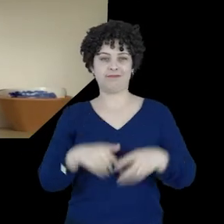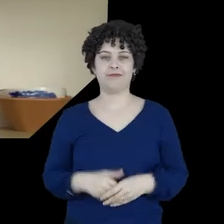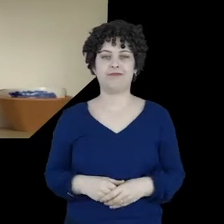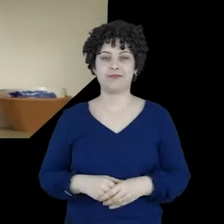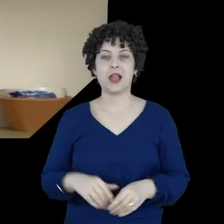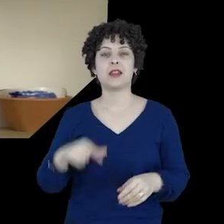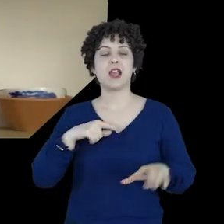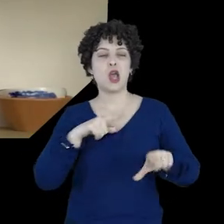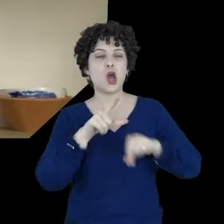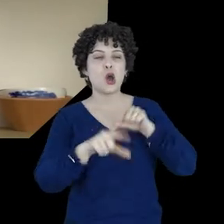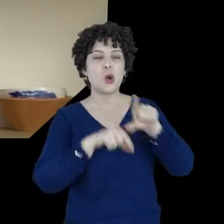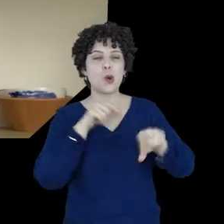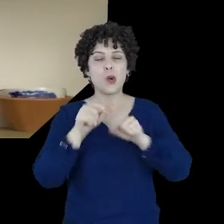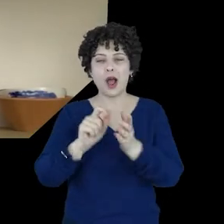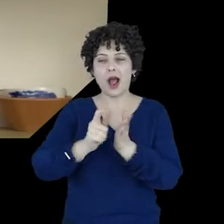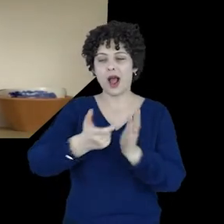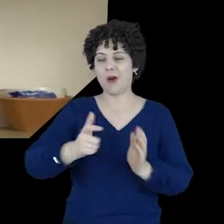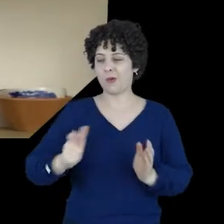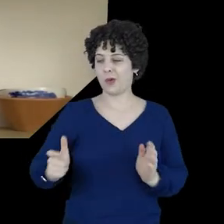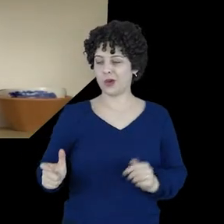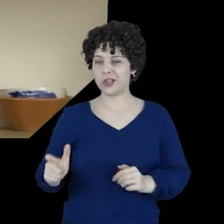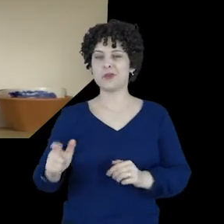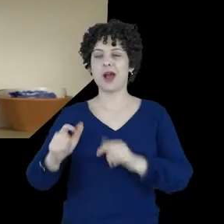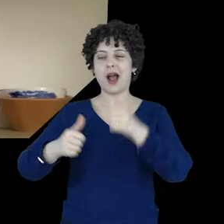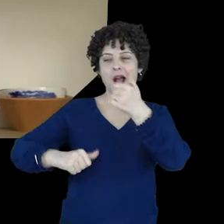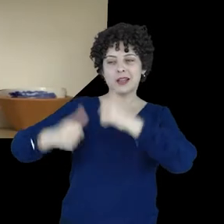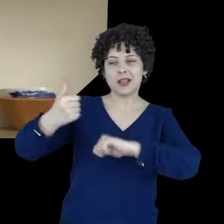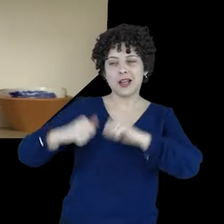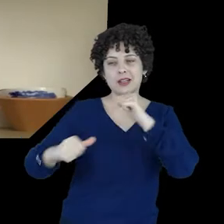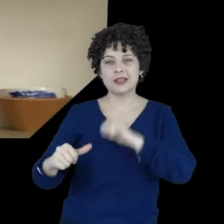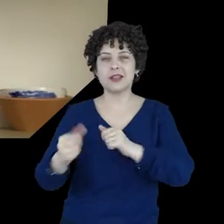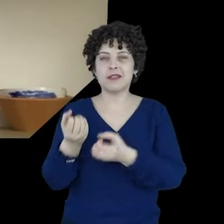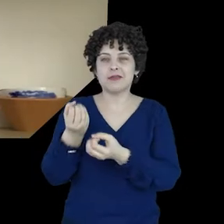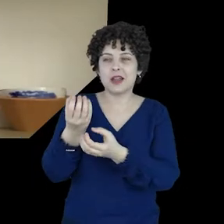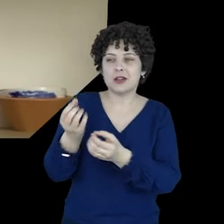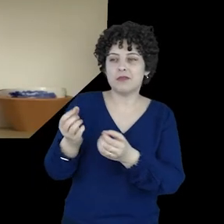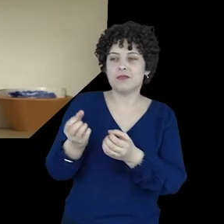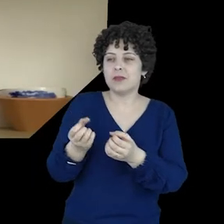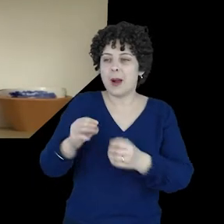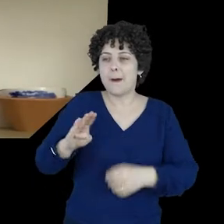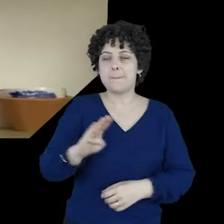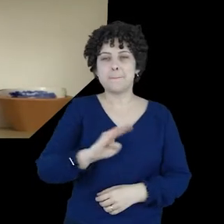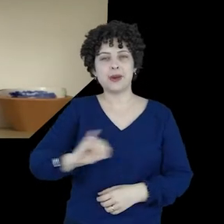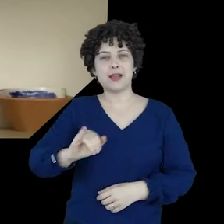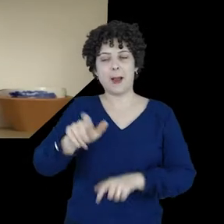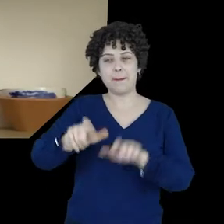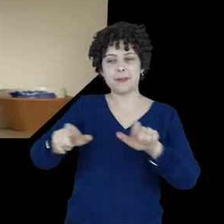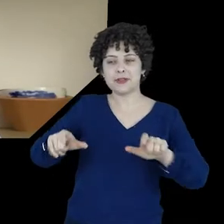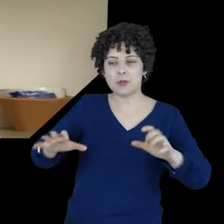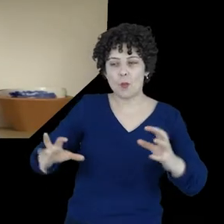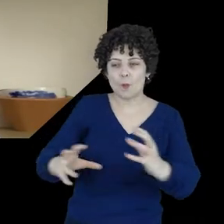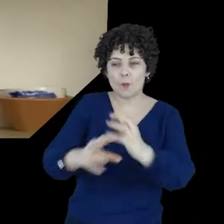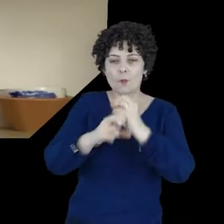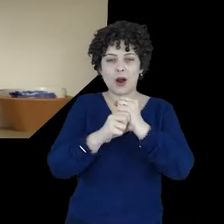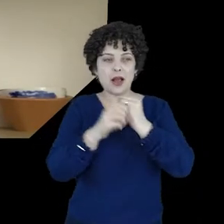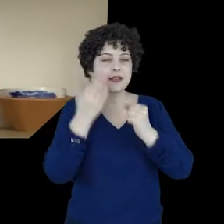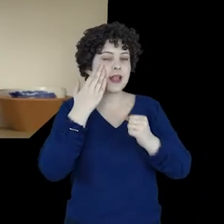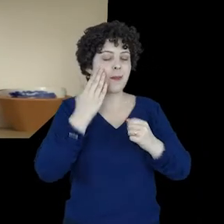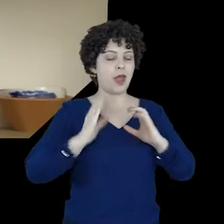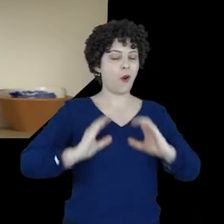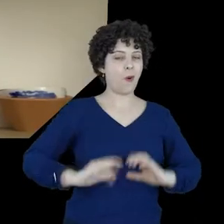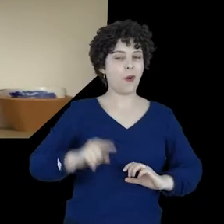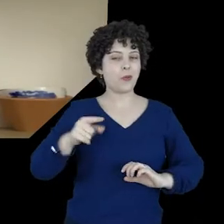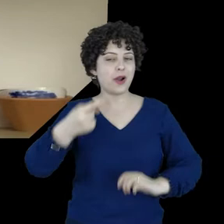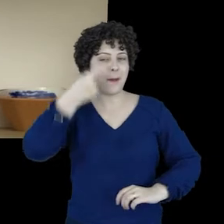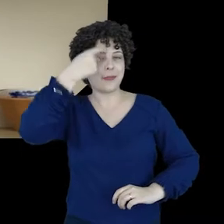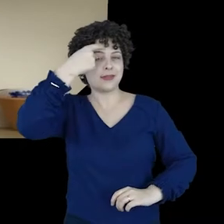Por meio da curadoria algorítmica, da conexão e da análise de pontos de dados de bilhões de usuários, elas não só podem prever como os usuários